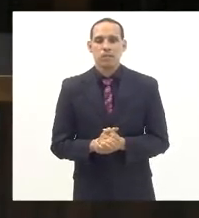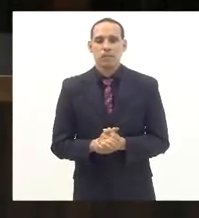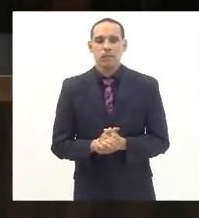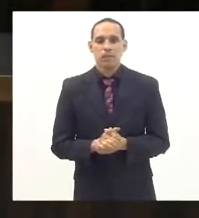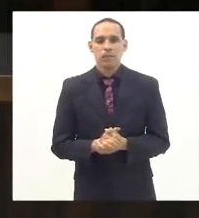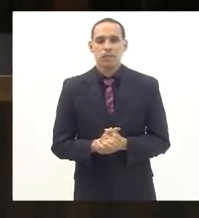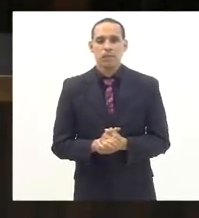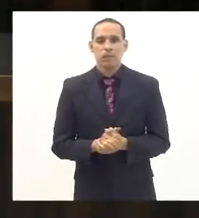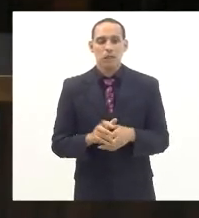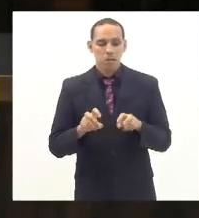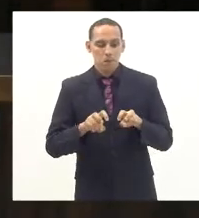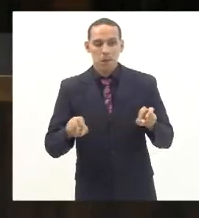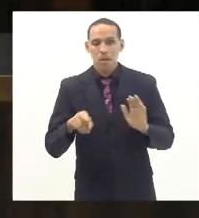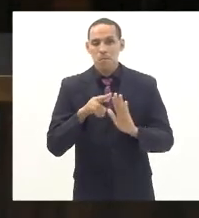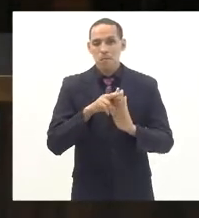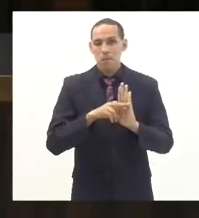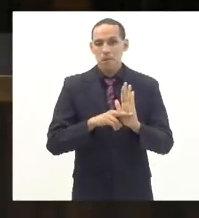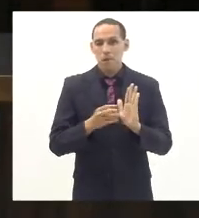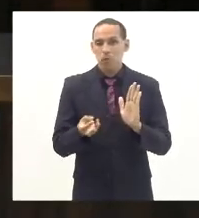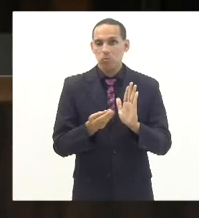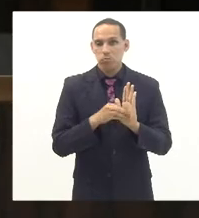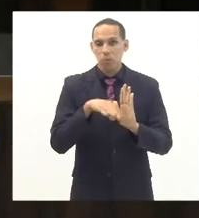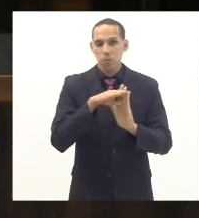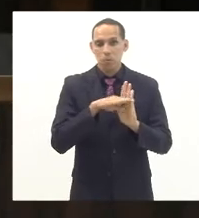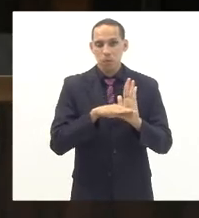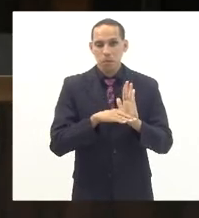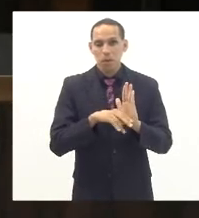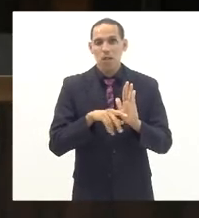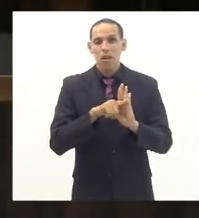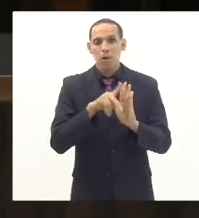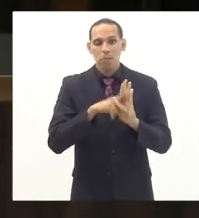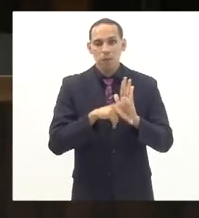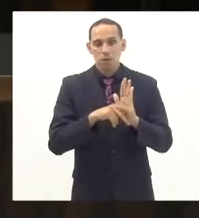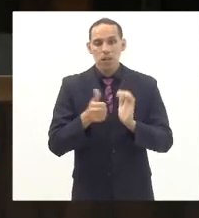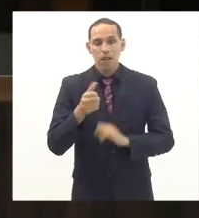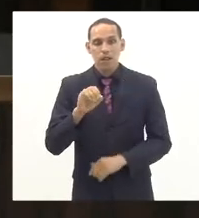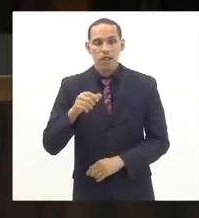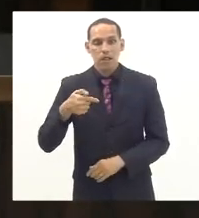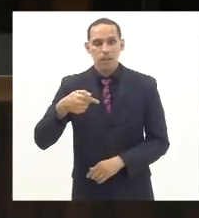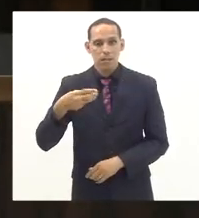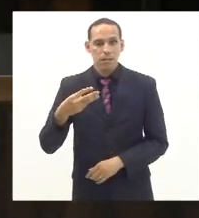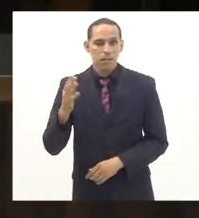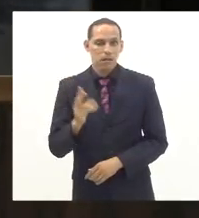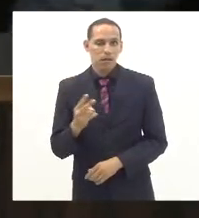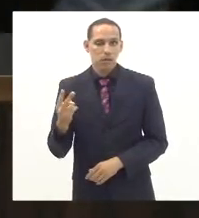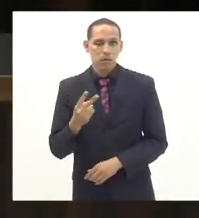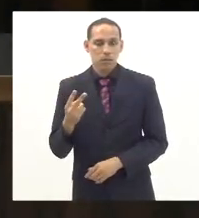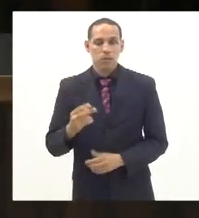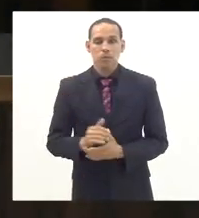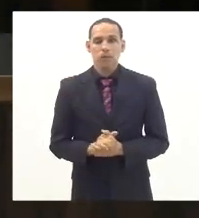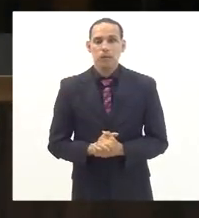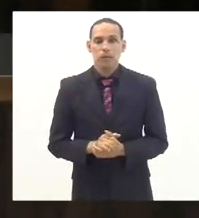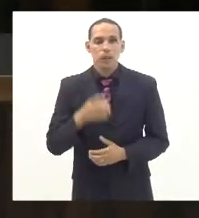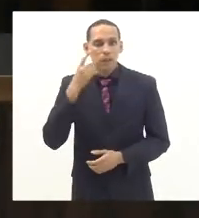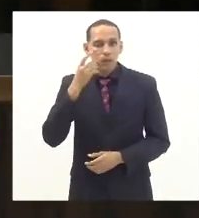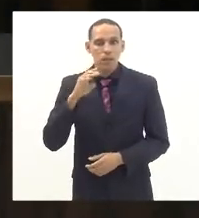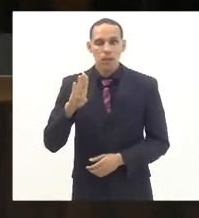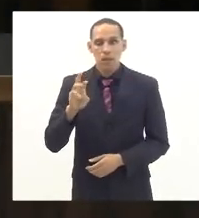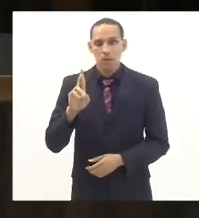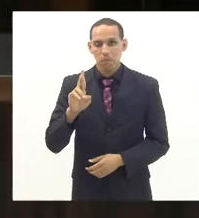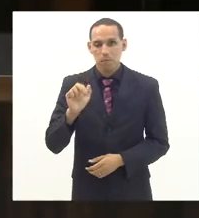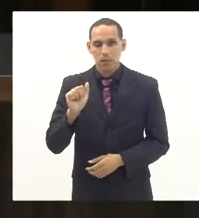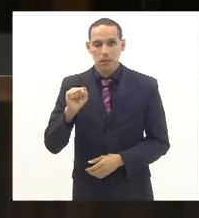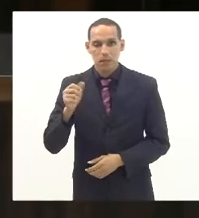e a sobre a mesa requerimento de inclusão na ordem do dia do projeto de lei nº 1073 de 22 tá no